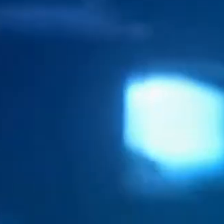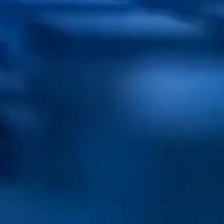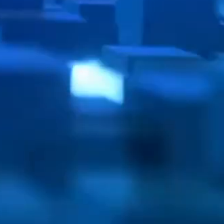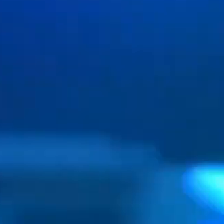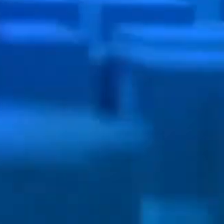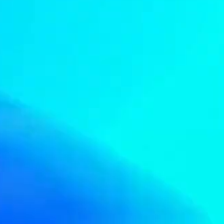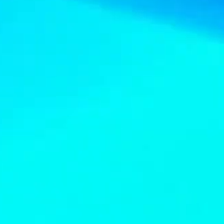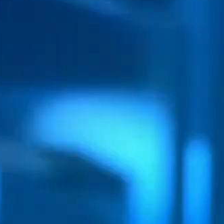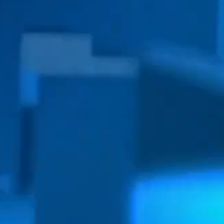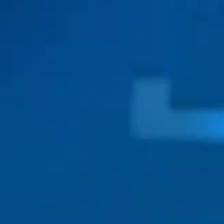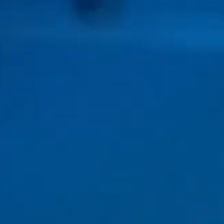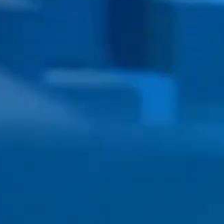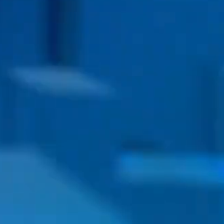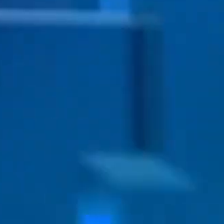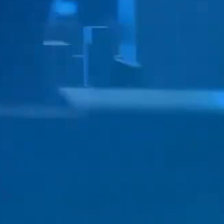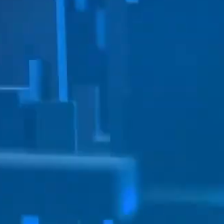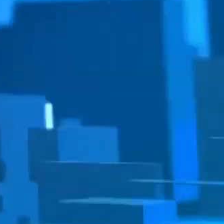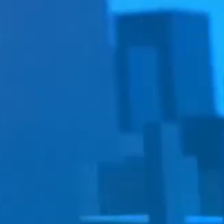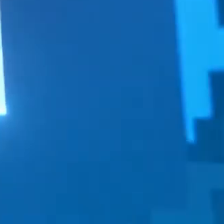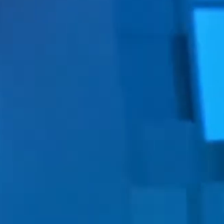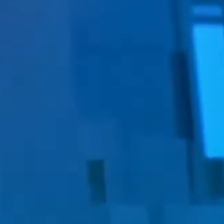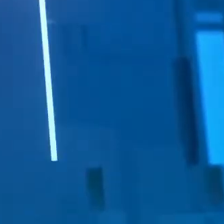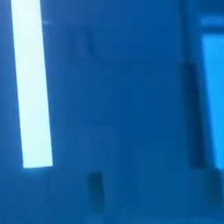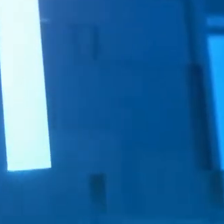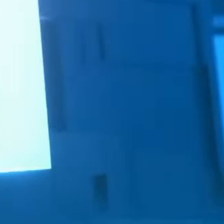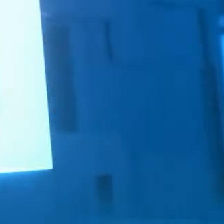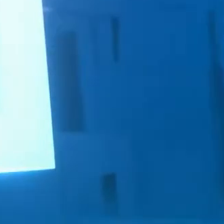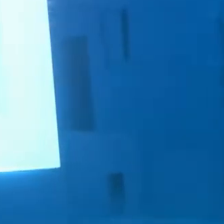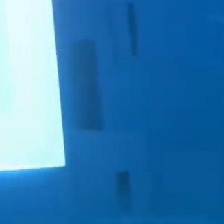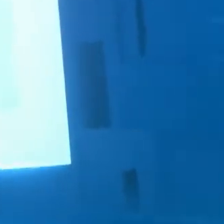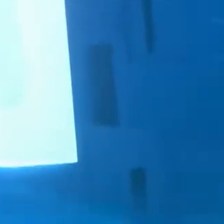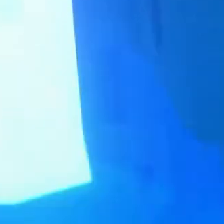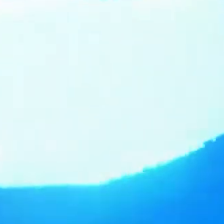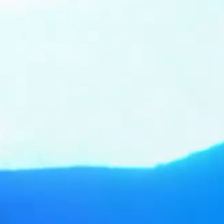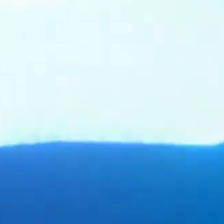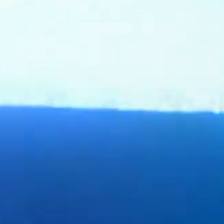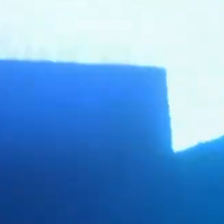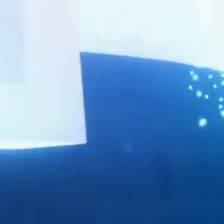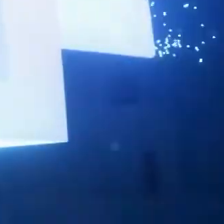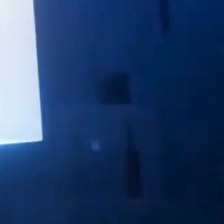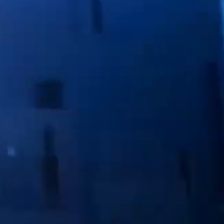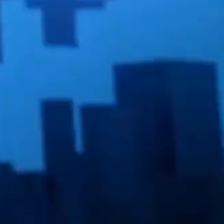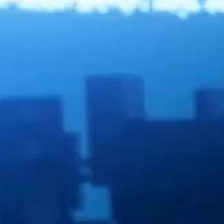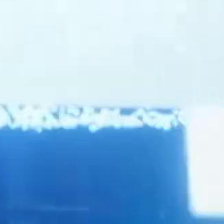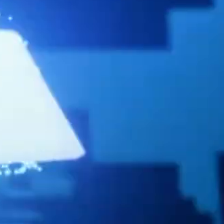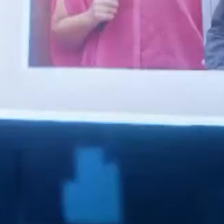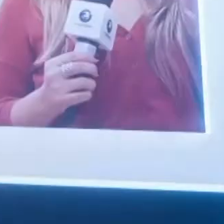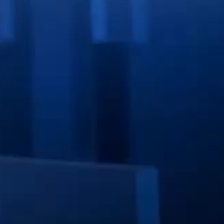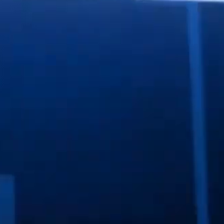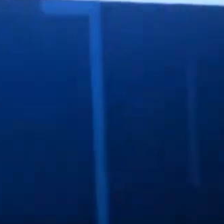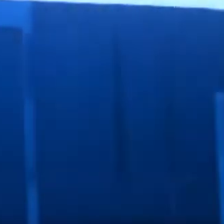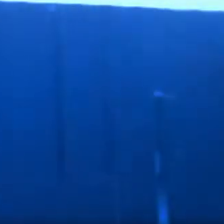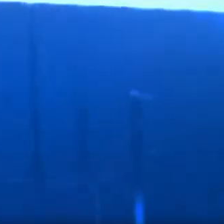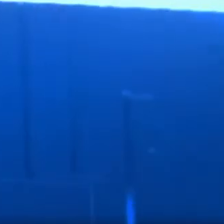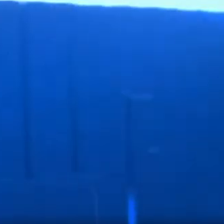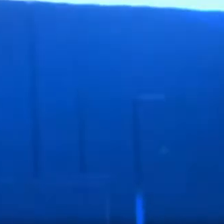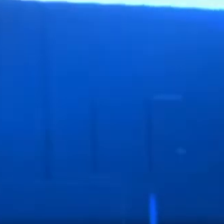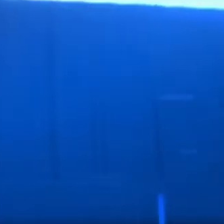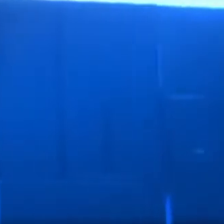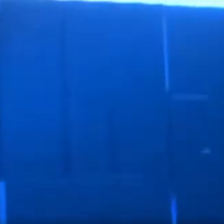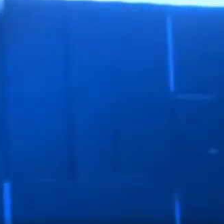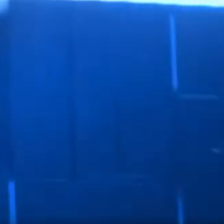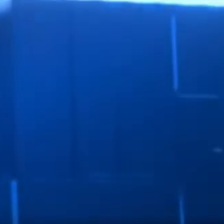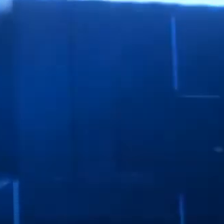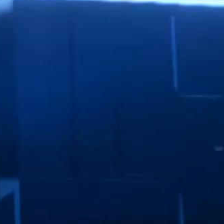As pessoas que ajudaram a construção do caráter que me levou a ser um professor que chegou a este ponto